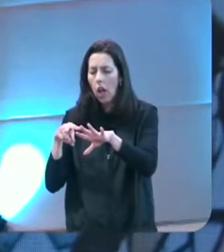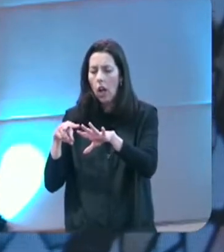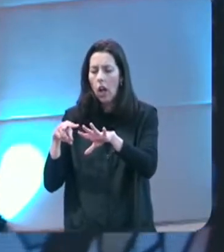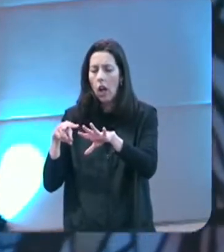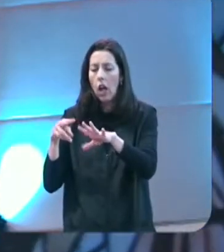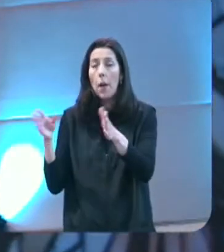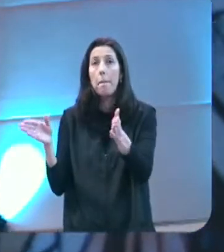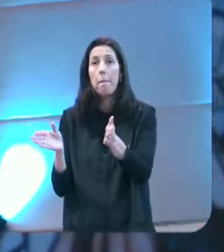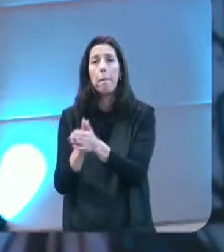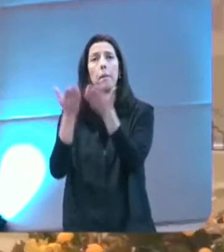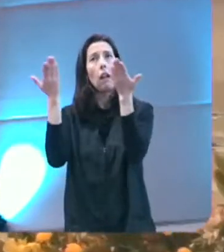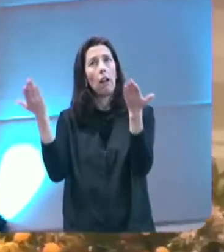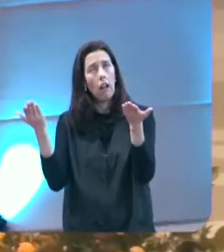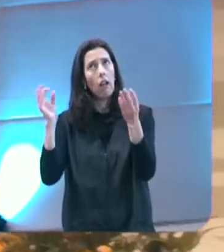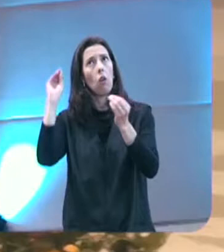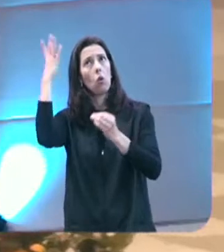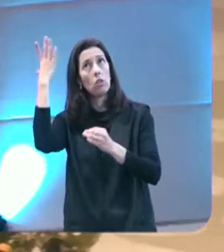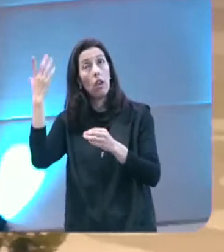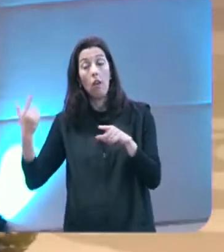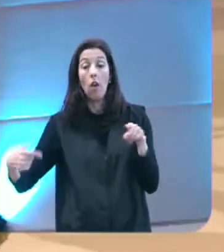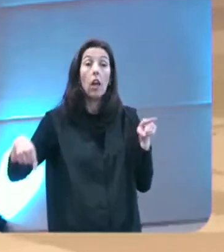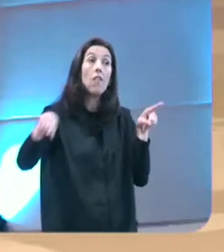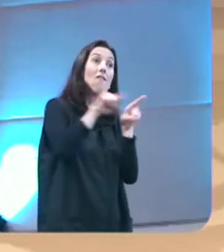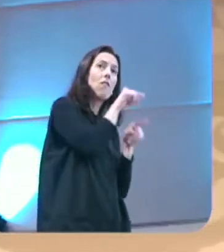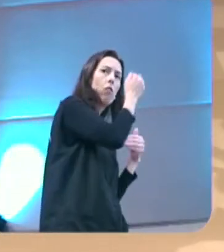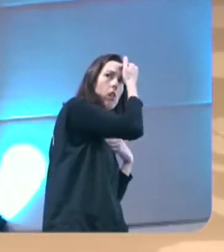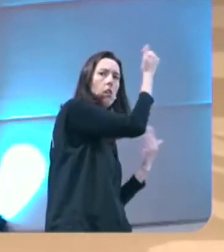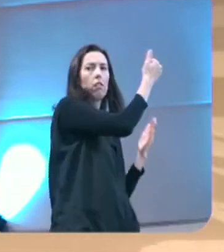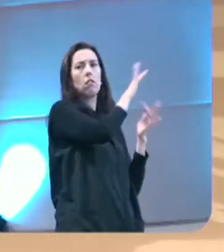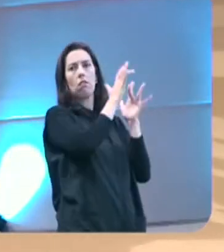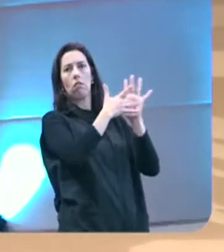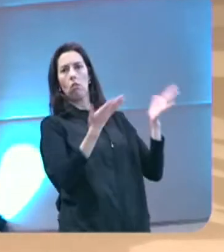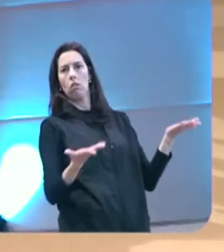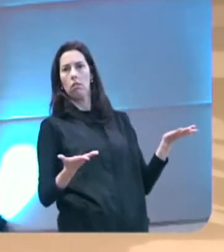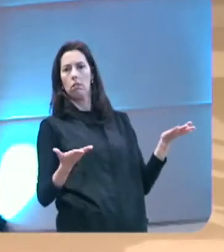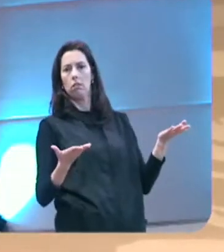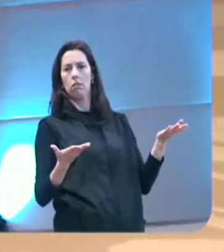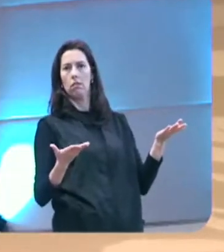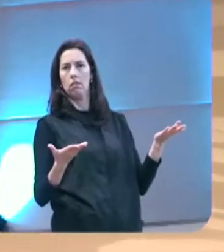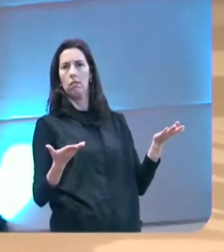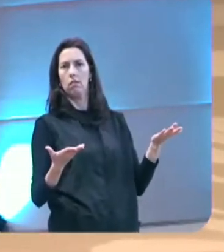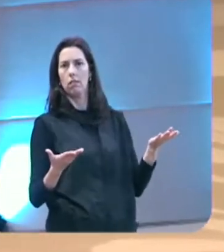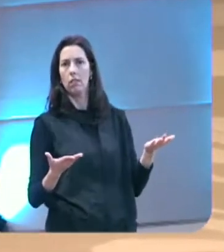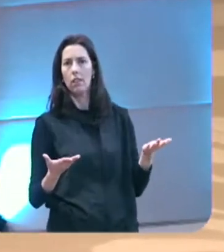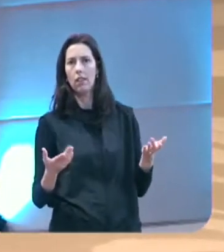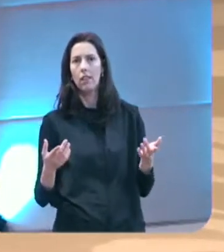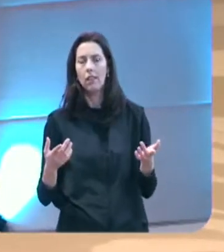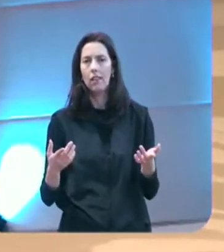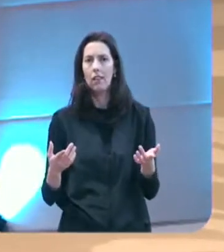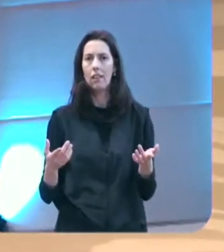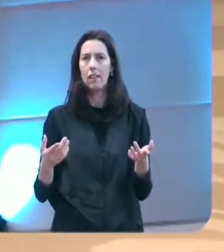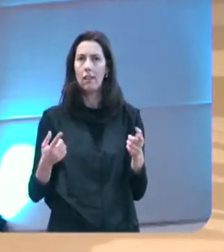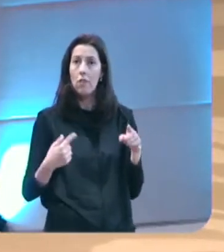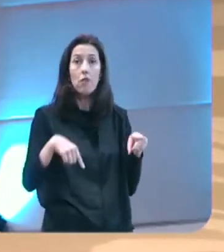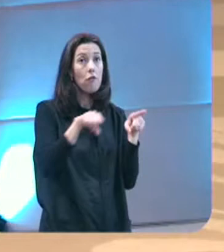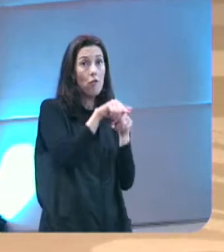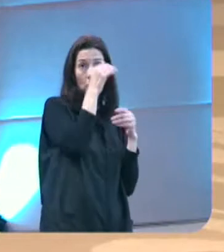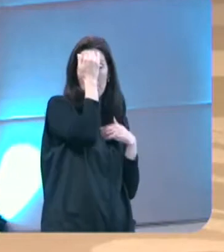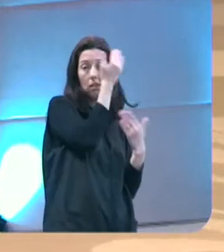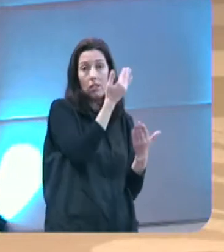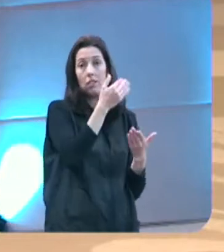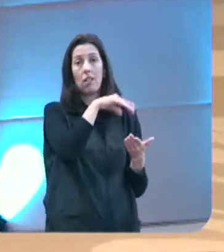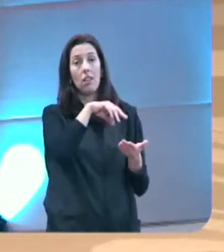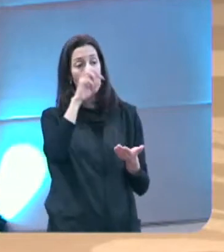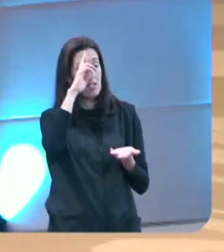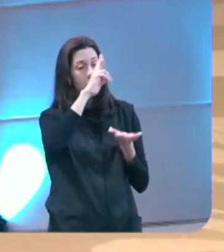verem o milagre que lhes aconteceu e voltarem para trás. E voltarem para agradecer ao Senhor. O suposto,